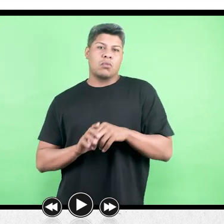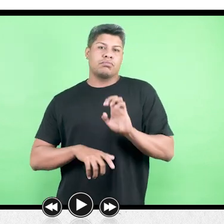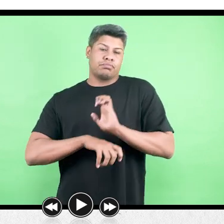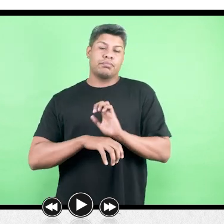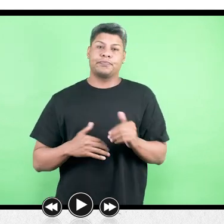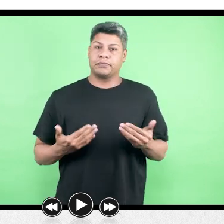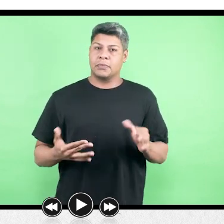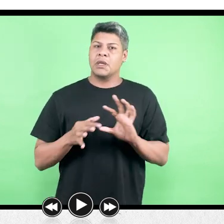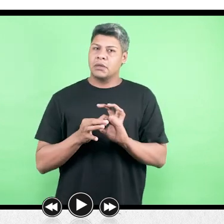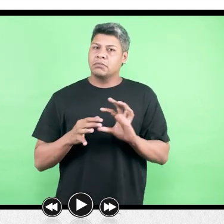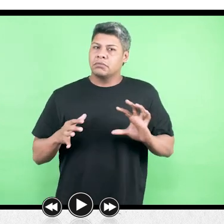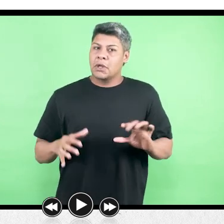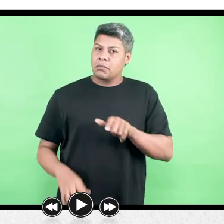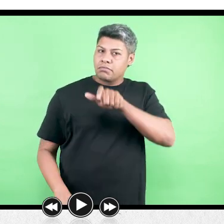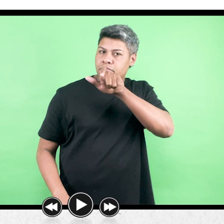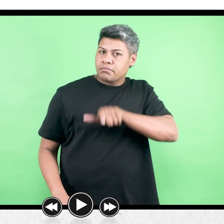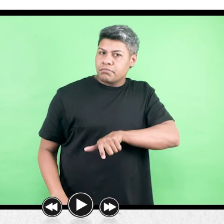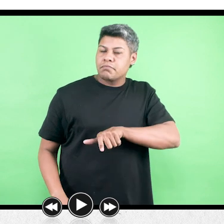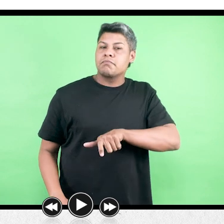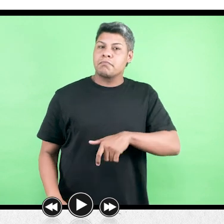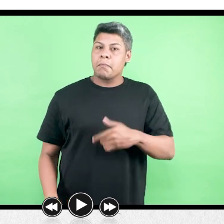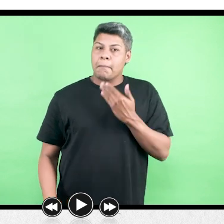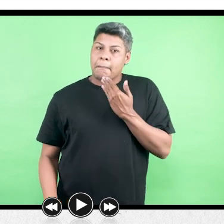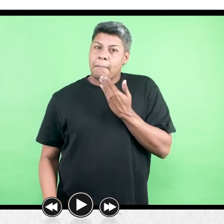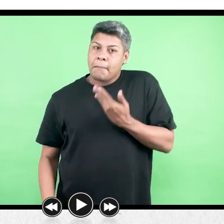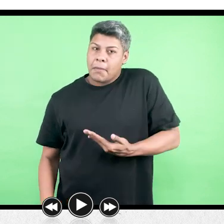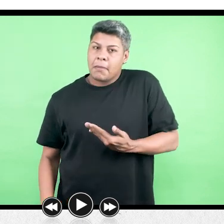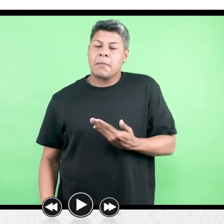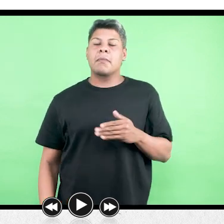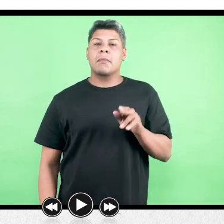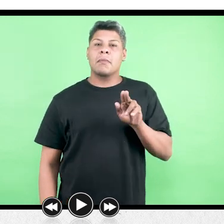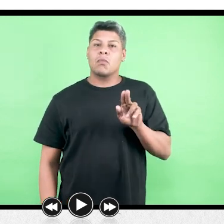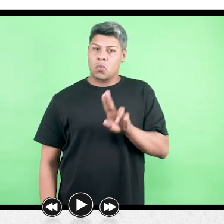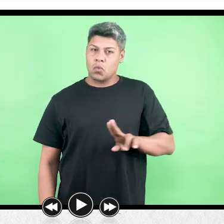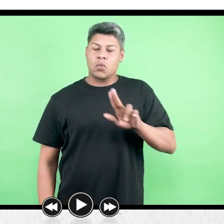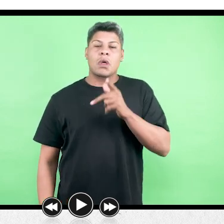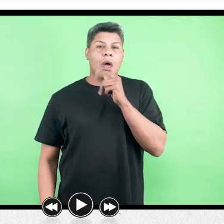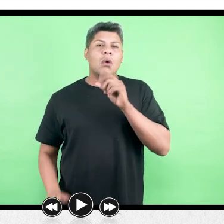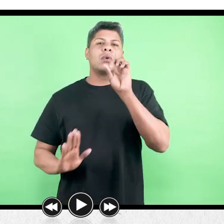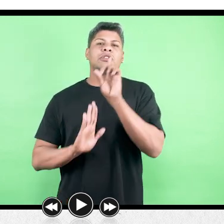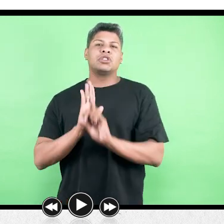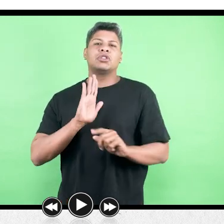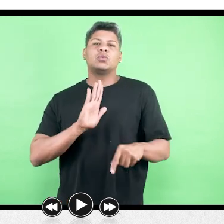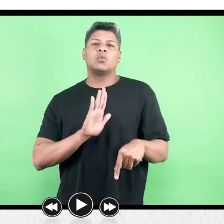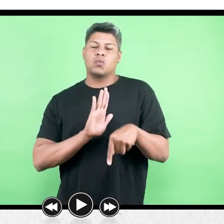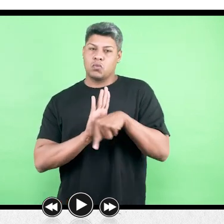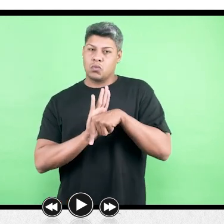Então, permite o outorgado, que é o requerente, quem vai utilizar a água, o direito de uma